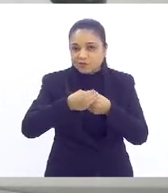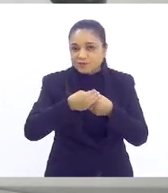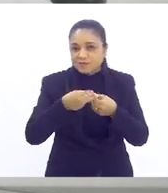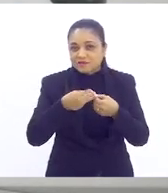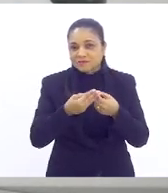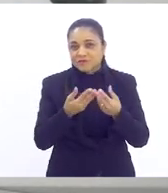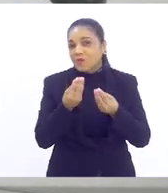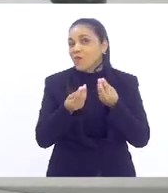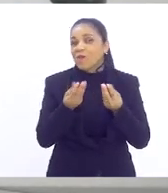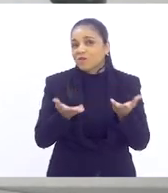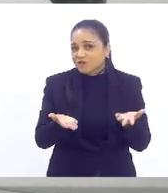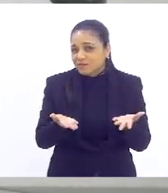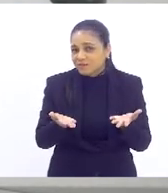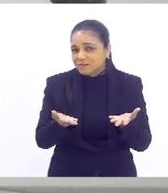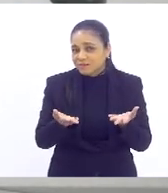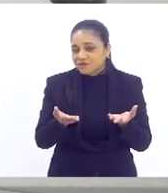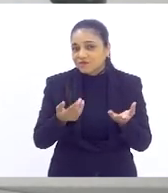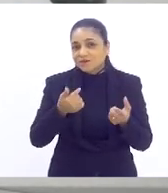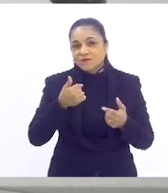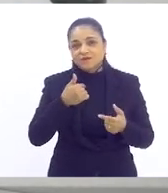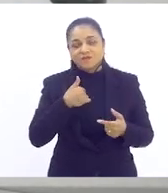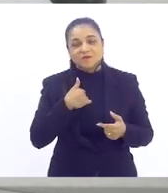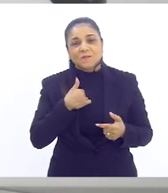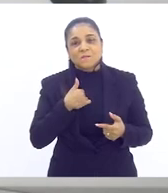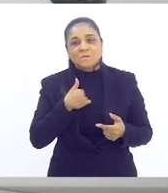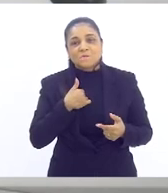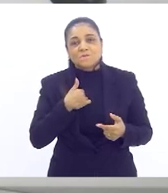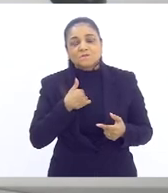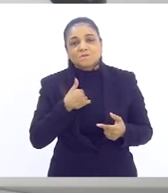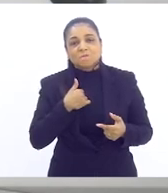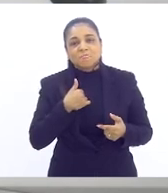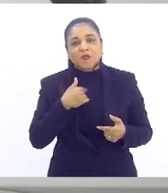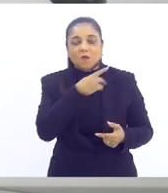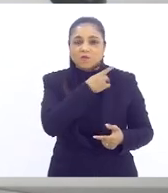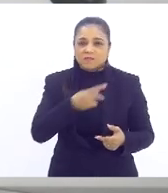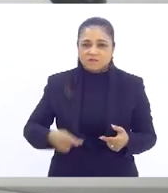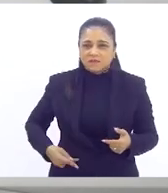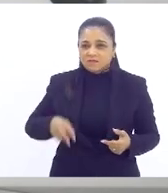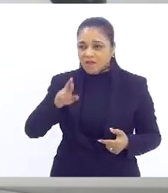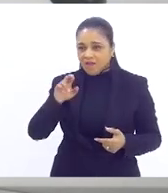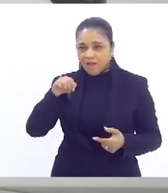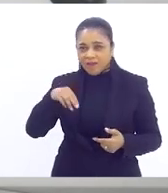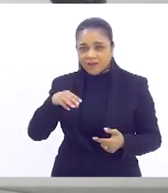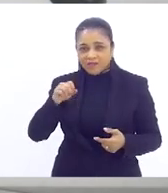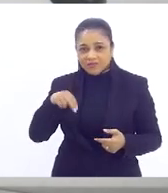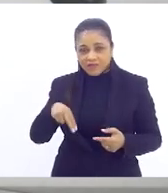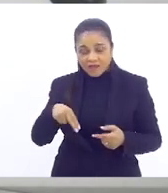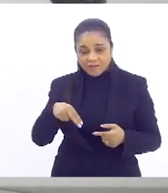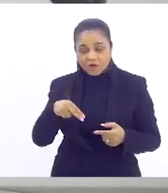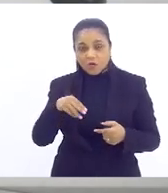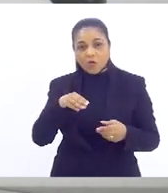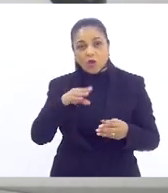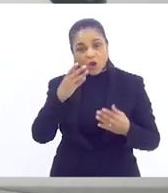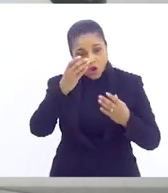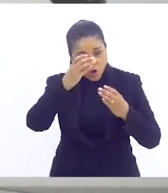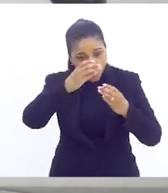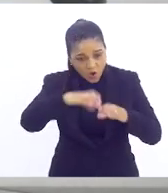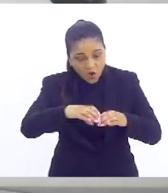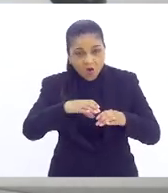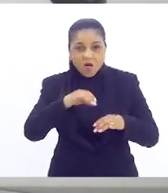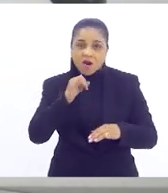então é quando o presidente Renato Coloca essa questão do concurso público